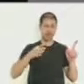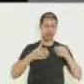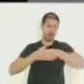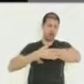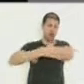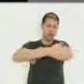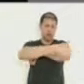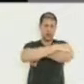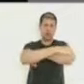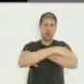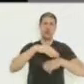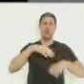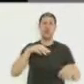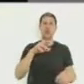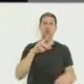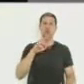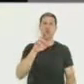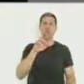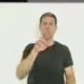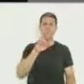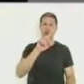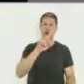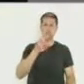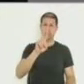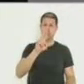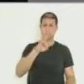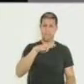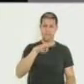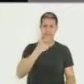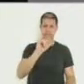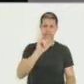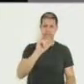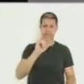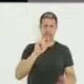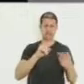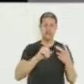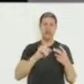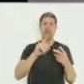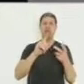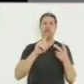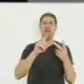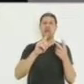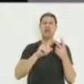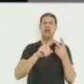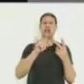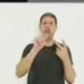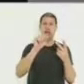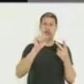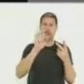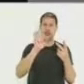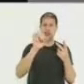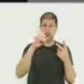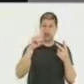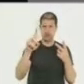com a Gastão Dalfarra. Se vocês prestarem atenção,